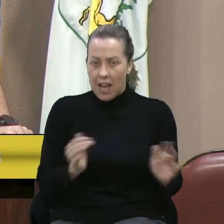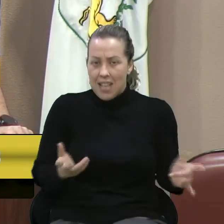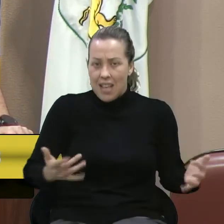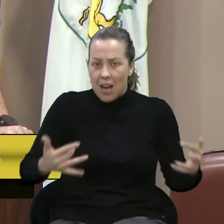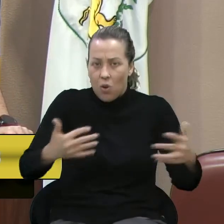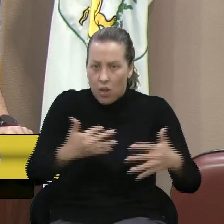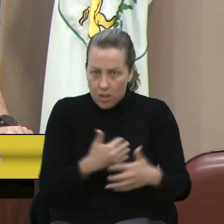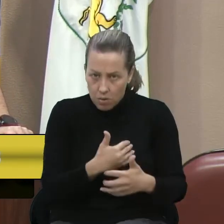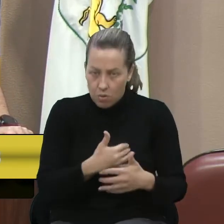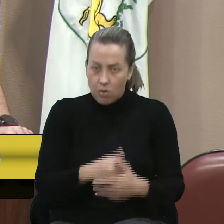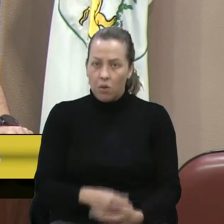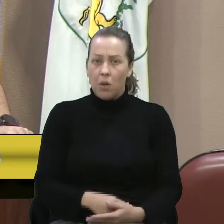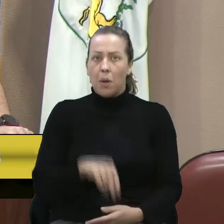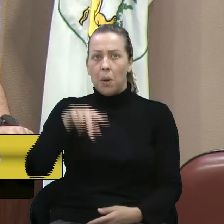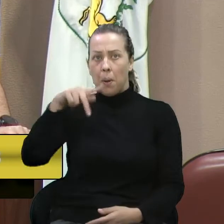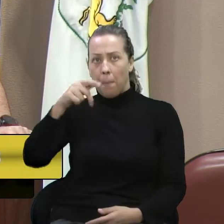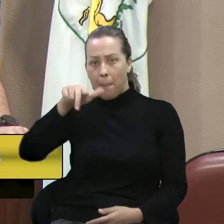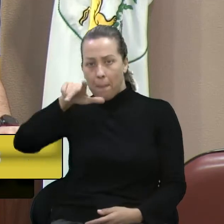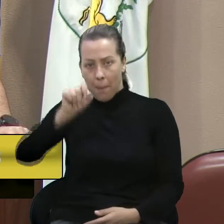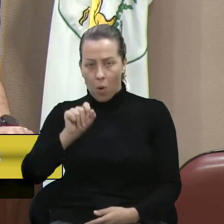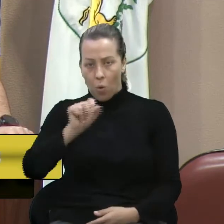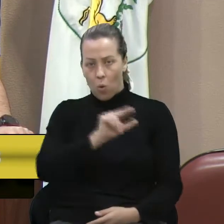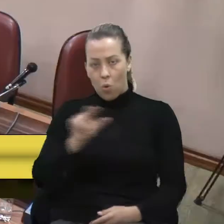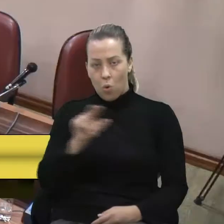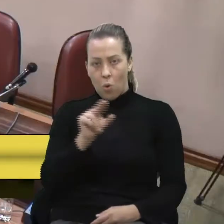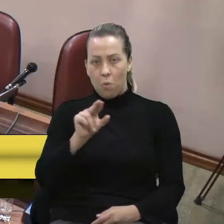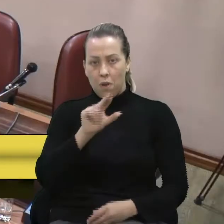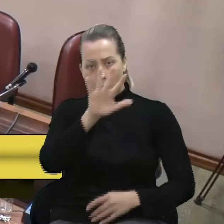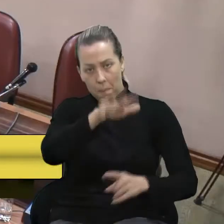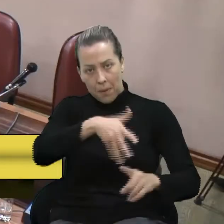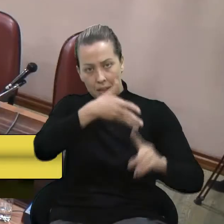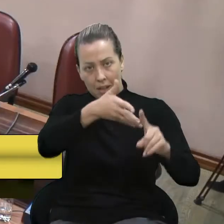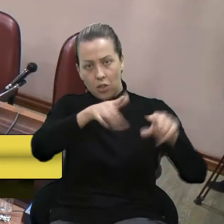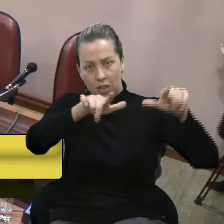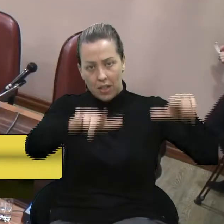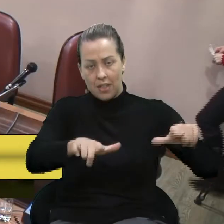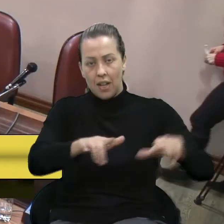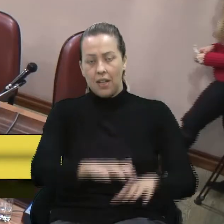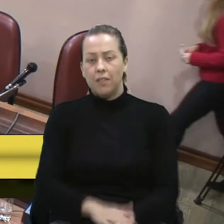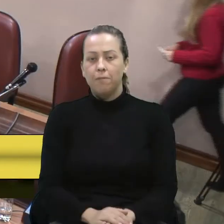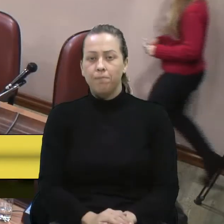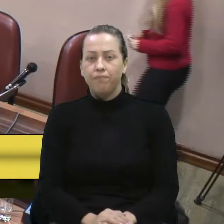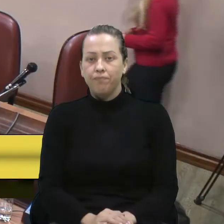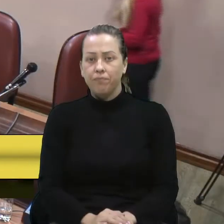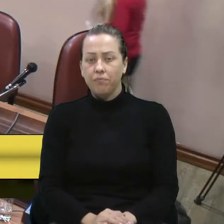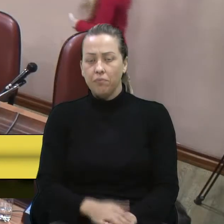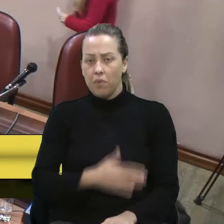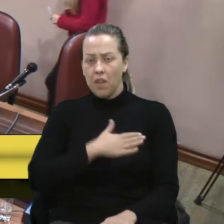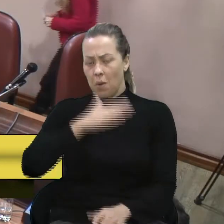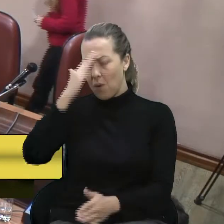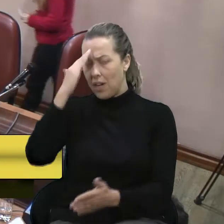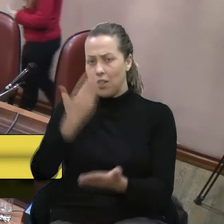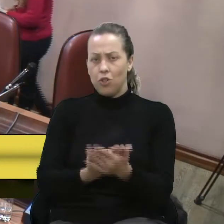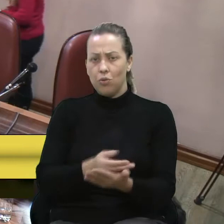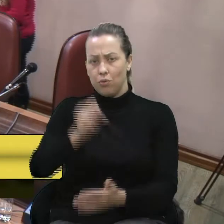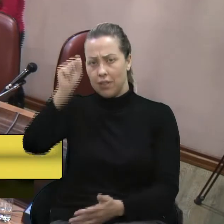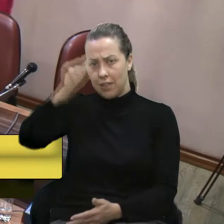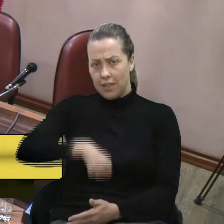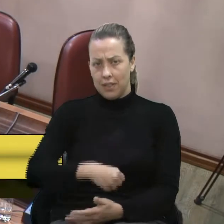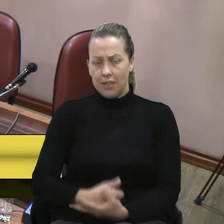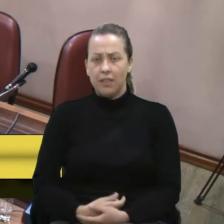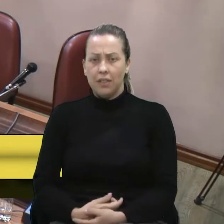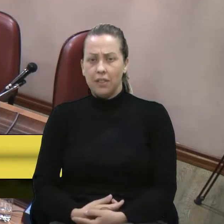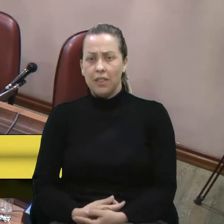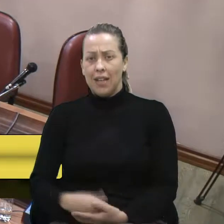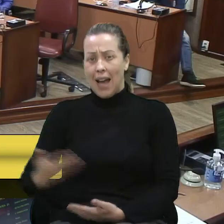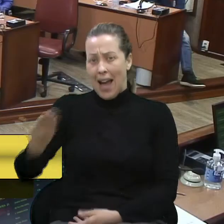acolhidos pelo Paulo Cancian aqui dentro da Câmara de Vereadores. Eu tenho a absoluta convicção, além